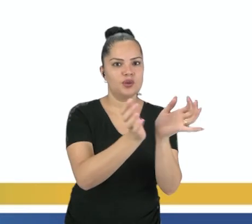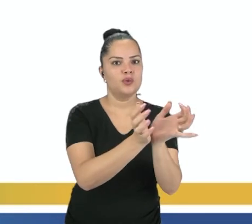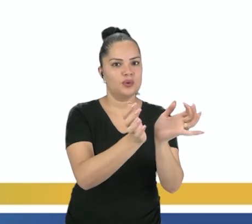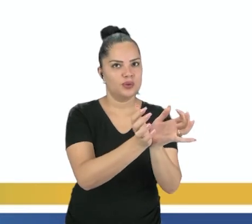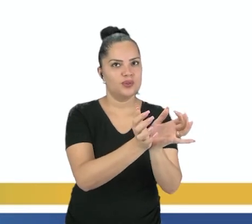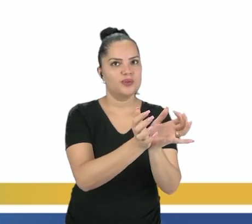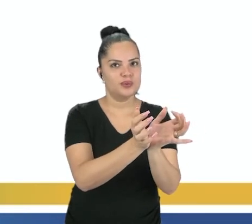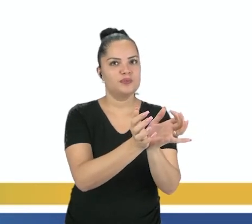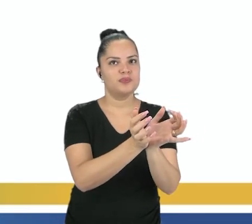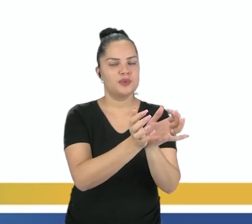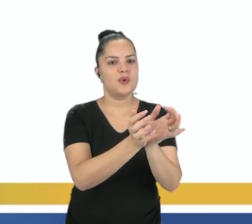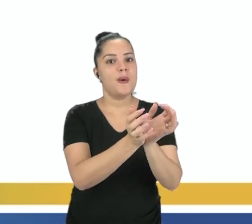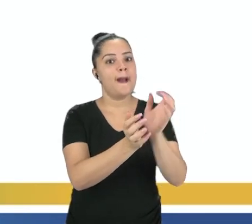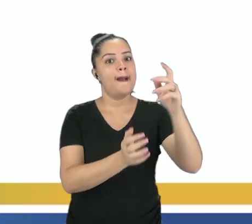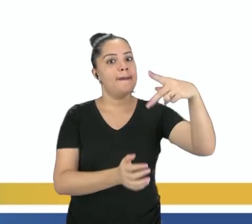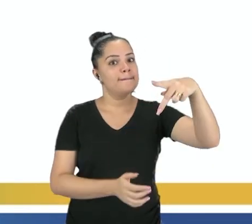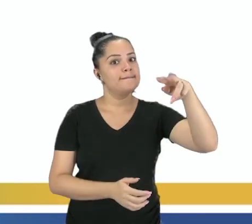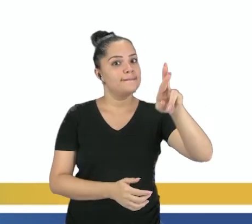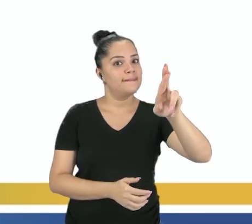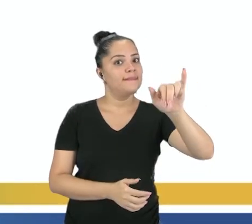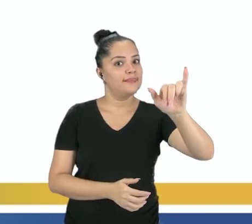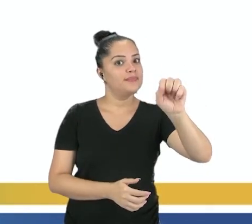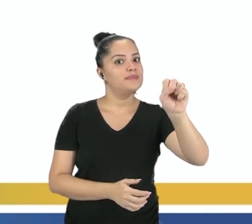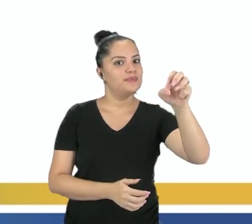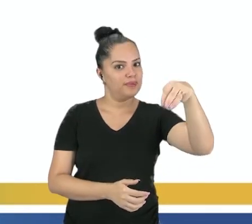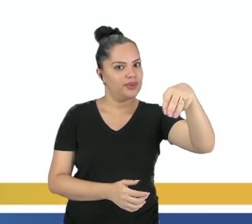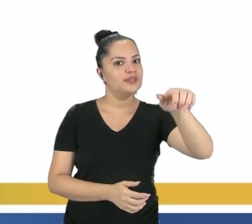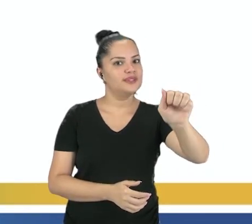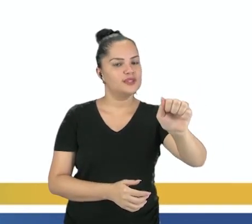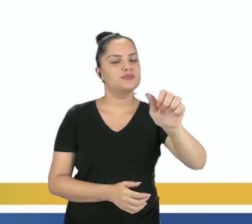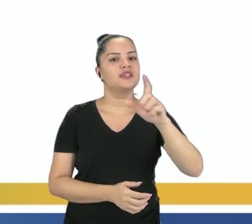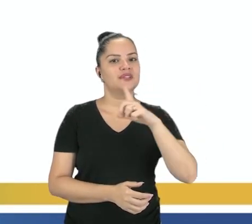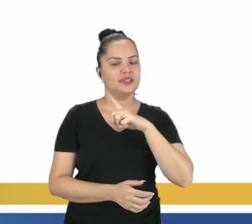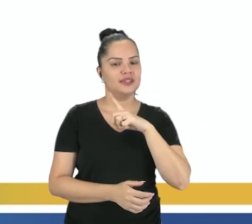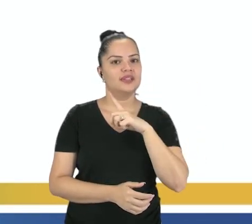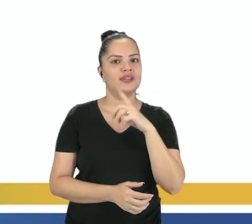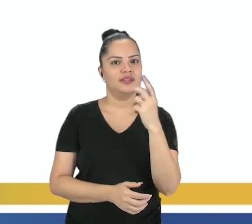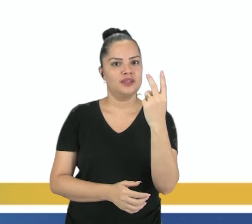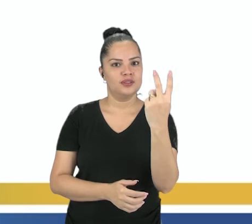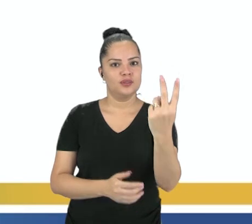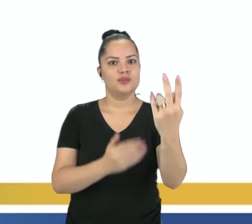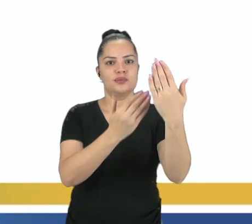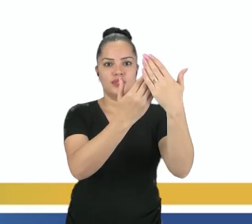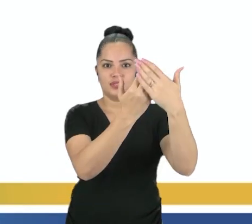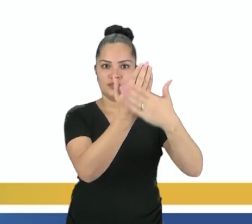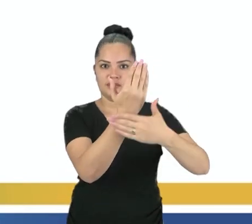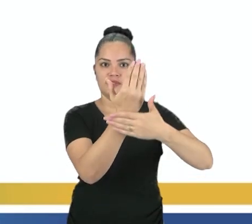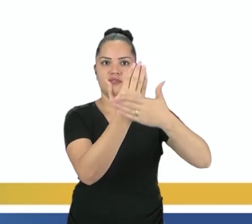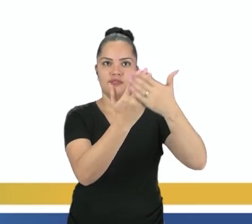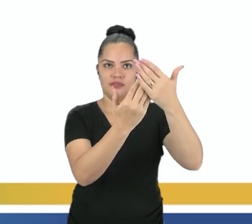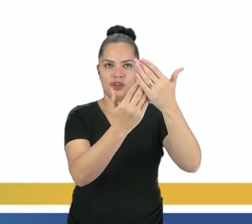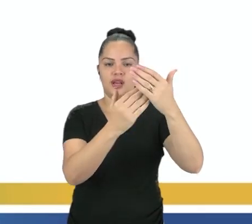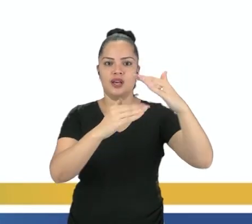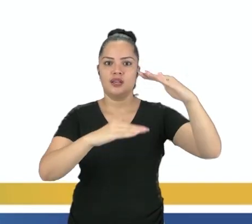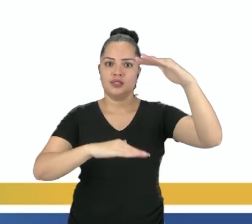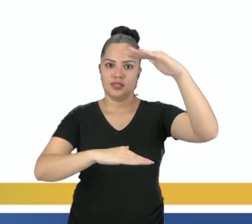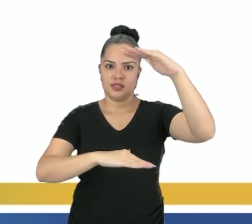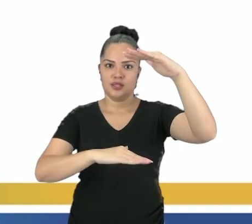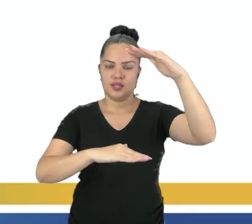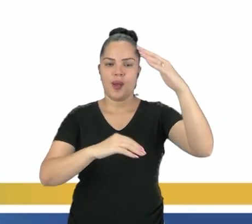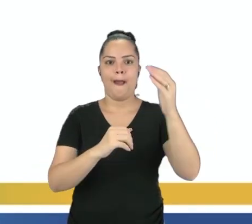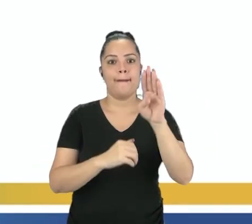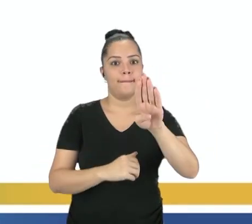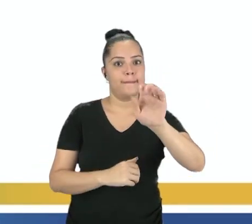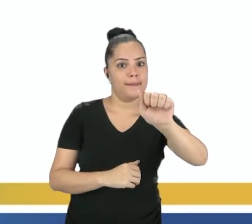eles são chamados de prismas. No prisma, 2 de suas faces são as bases e as demais são